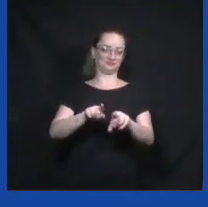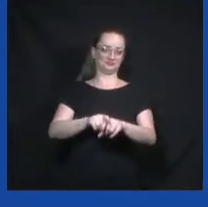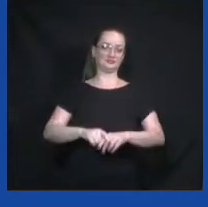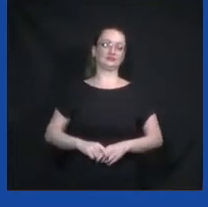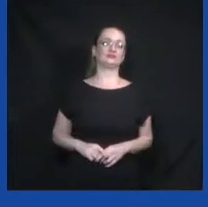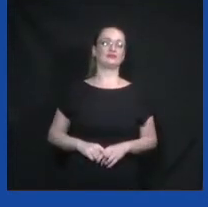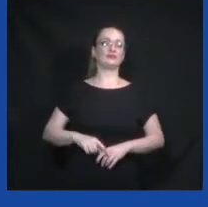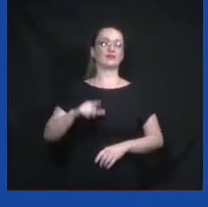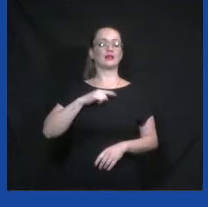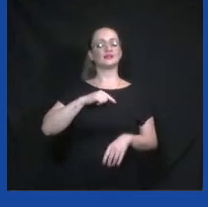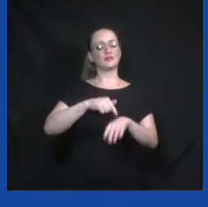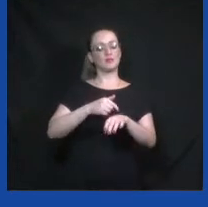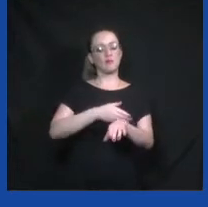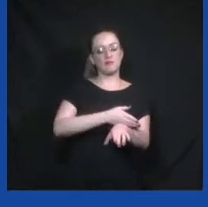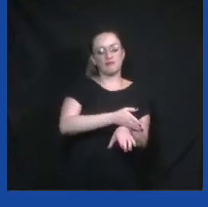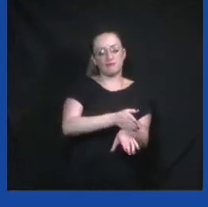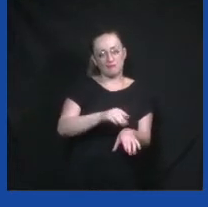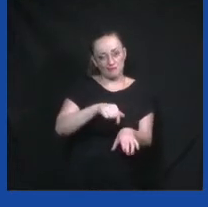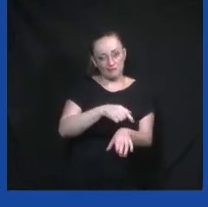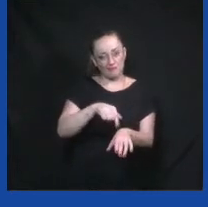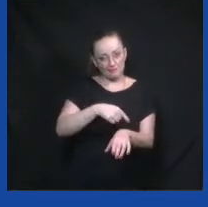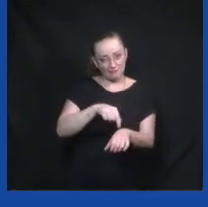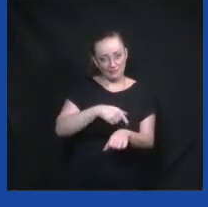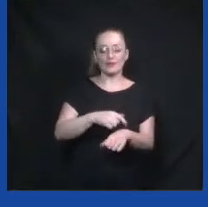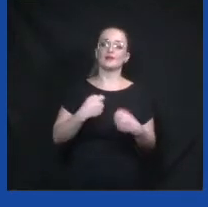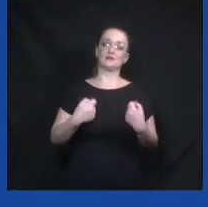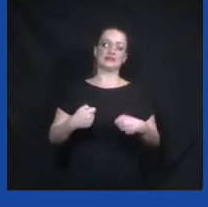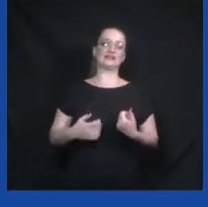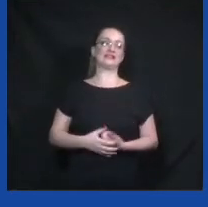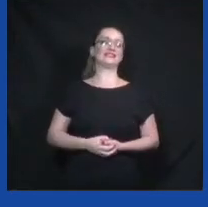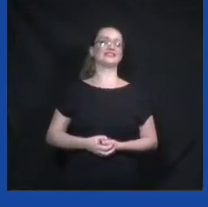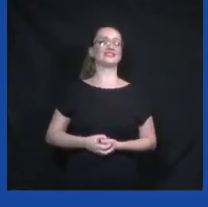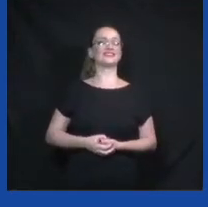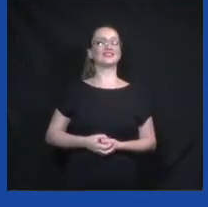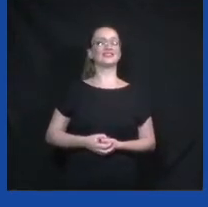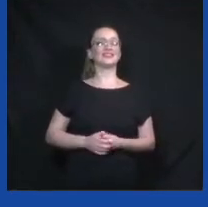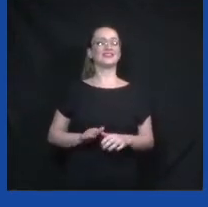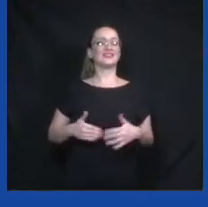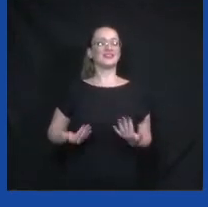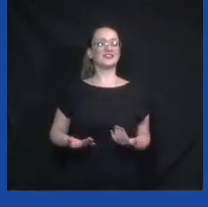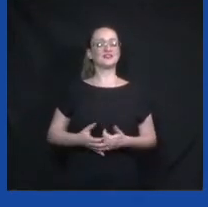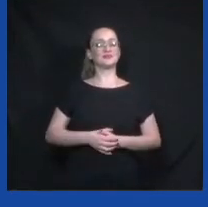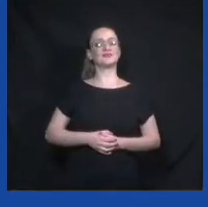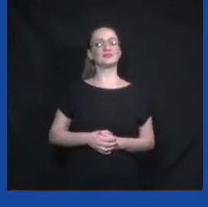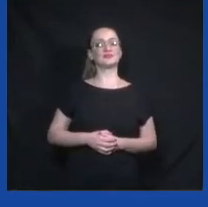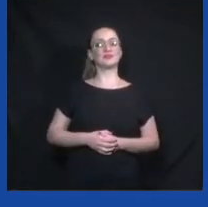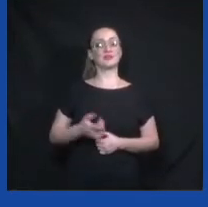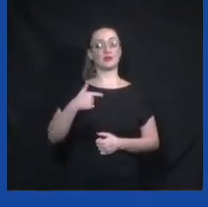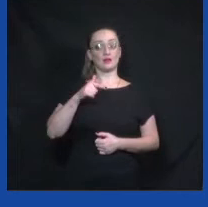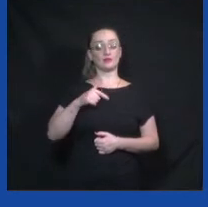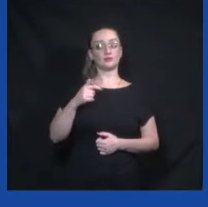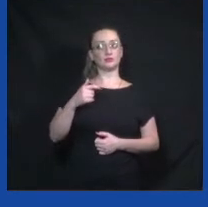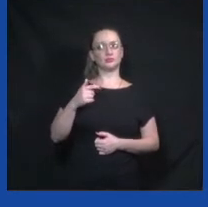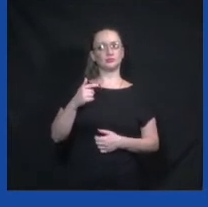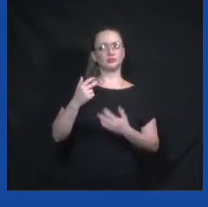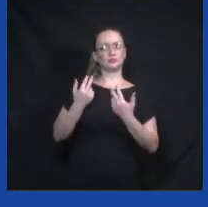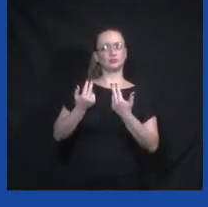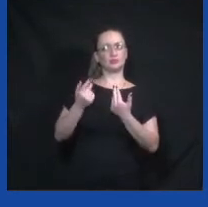leva tempo e tem que ser consistente e insistente, né? E eu acho que, pegando a linha do Dantas, eu queria